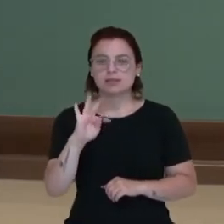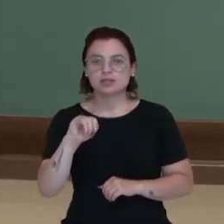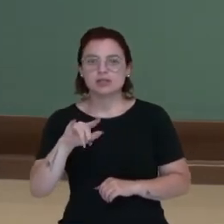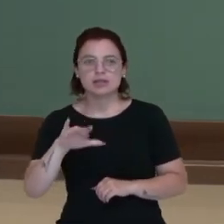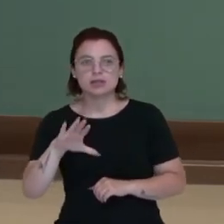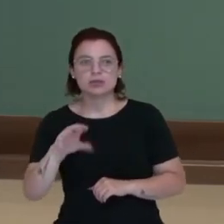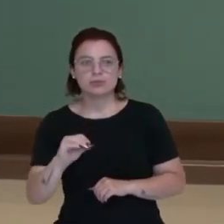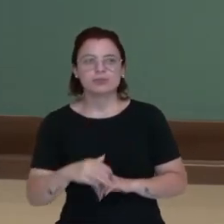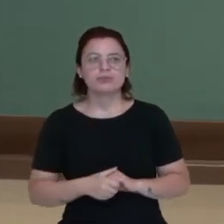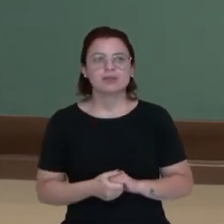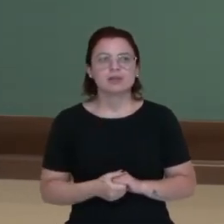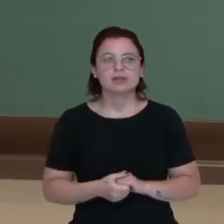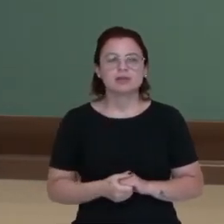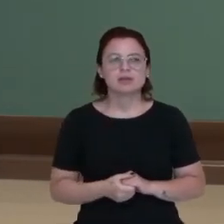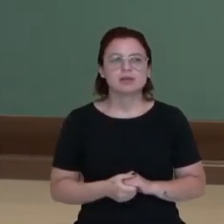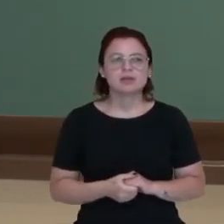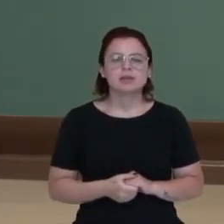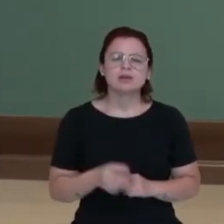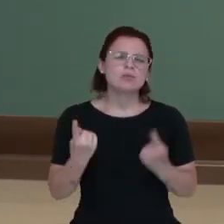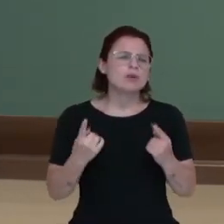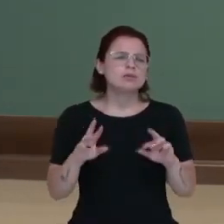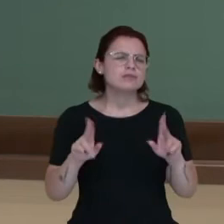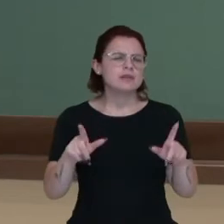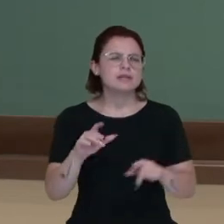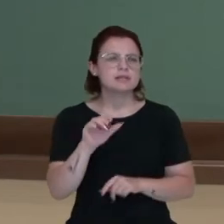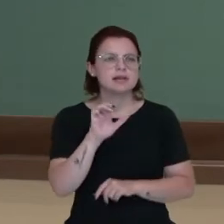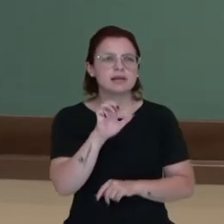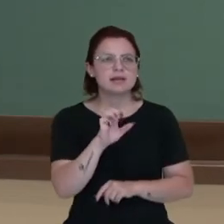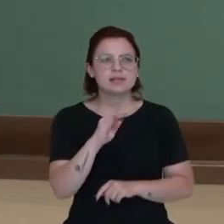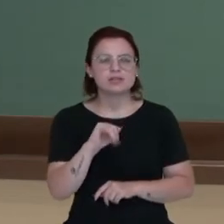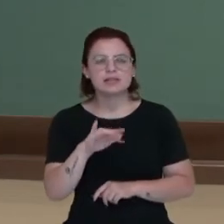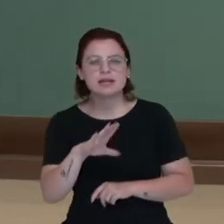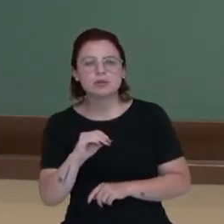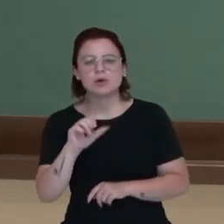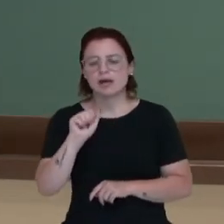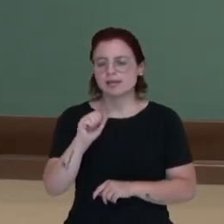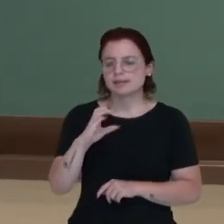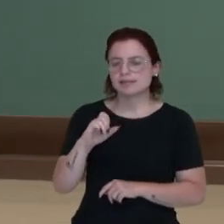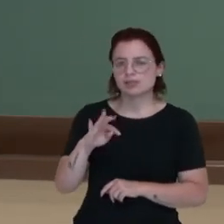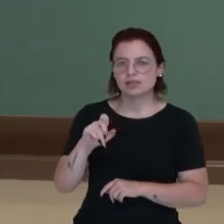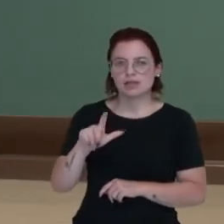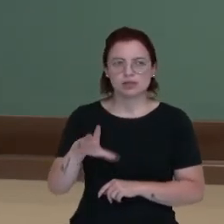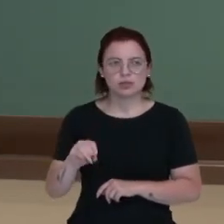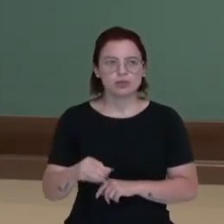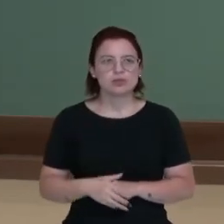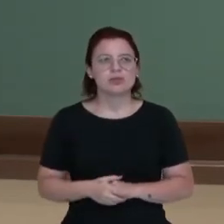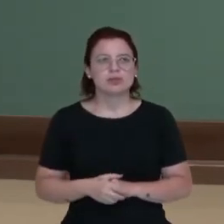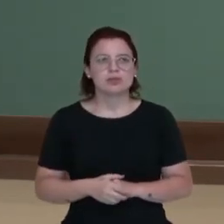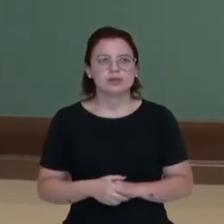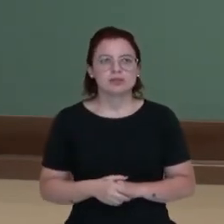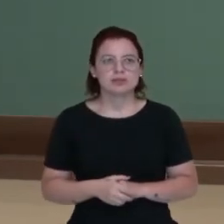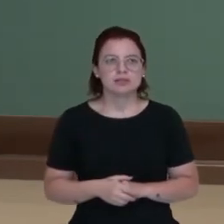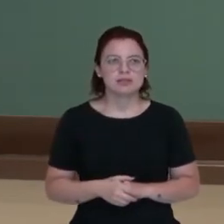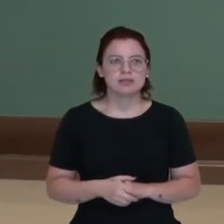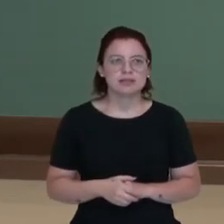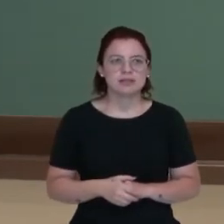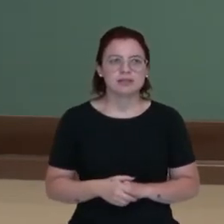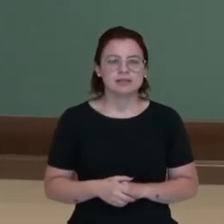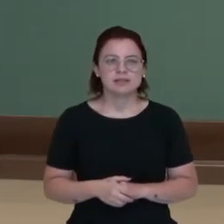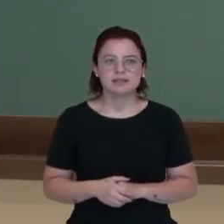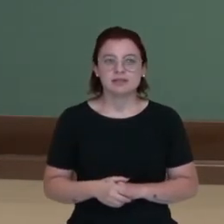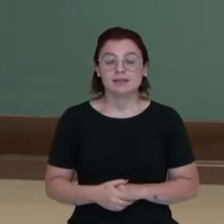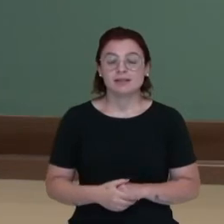Professor, qual é a diferença do etileno para o acetileno? Observe, aqui nós temos